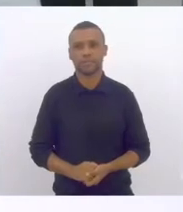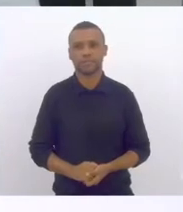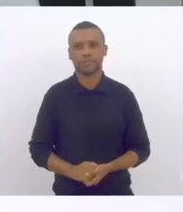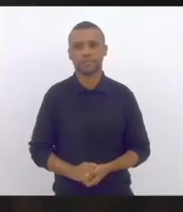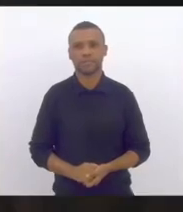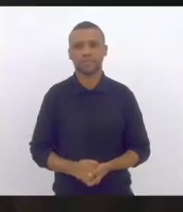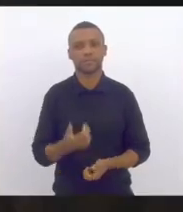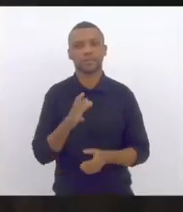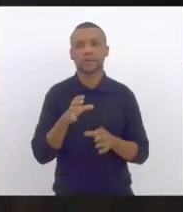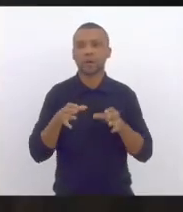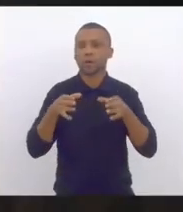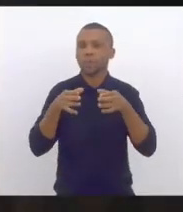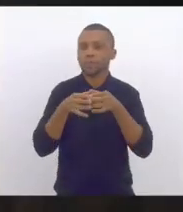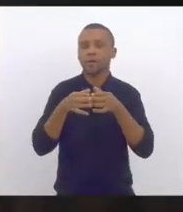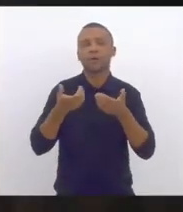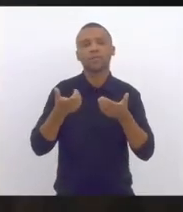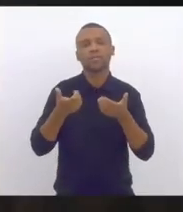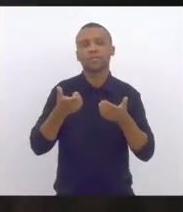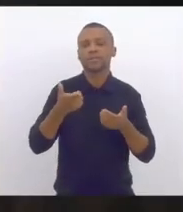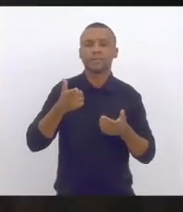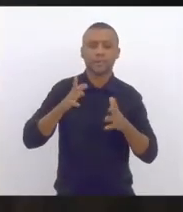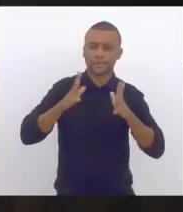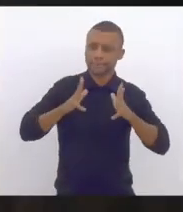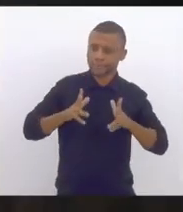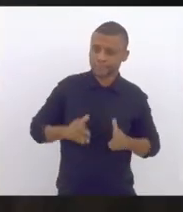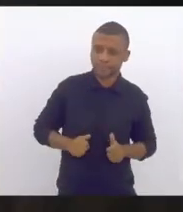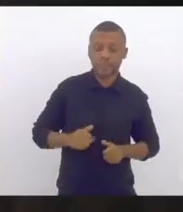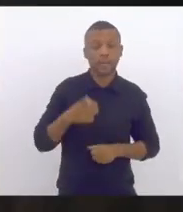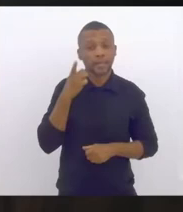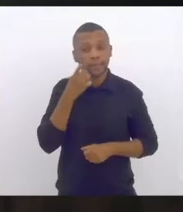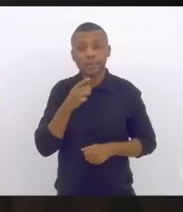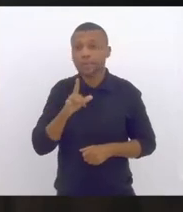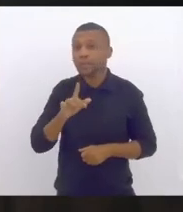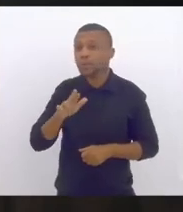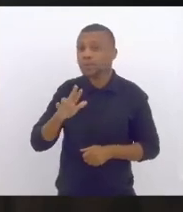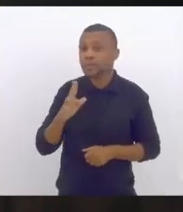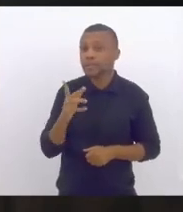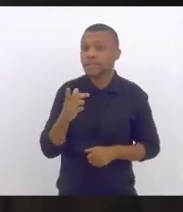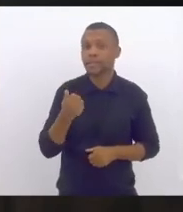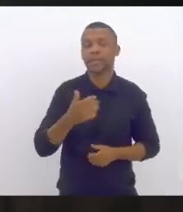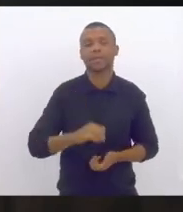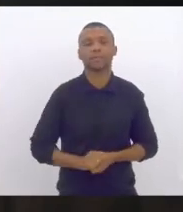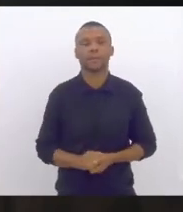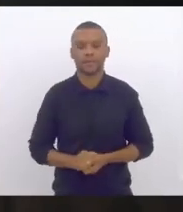Pela Comissão de Saneamento Ambiental, deputada Lucinha.